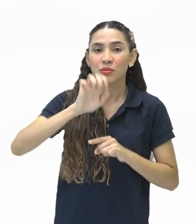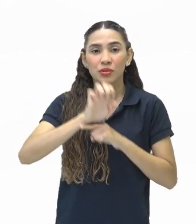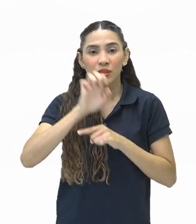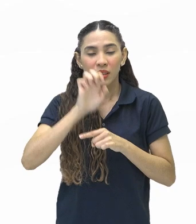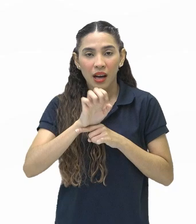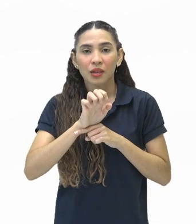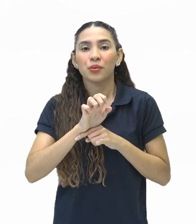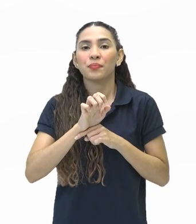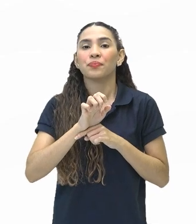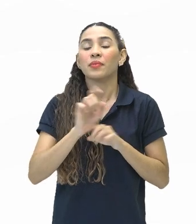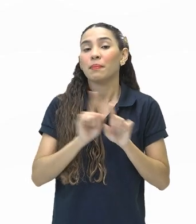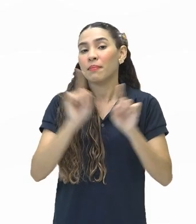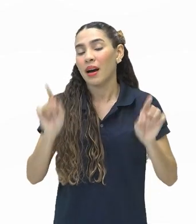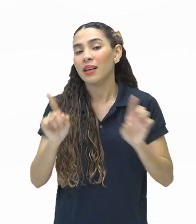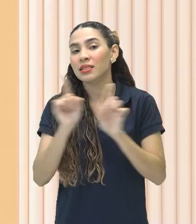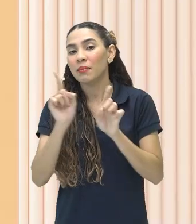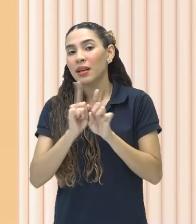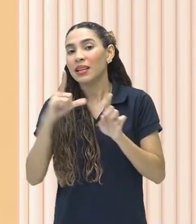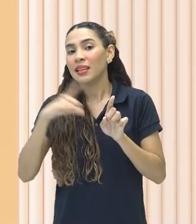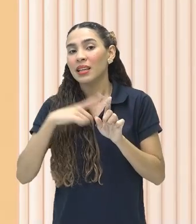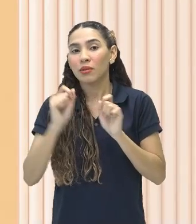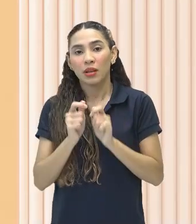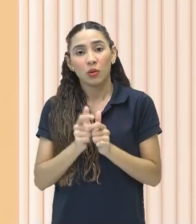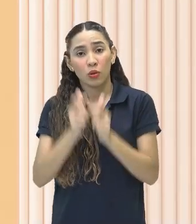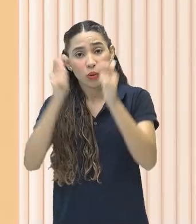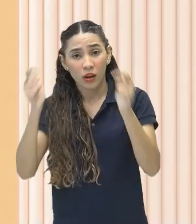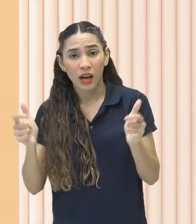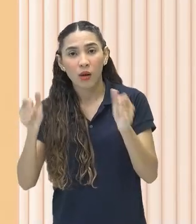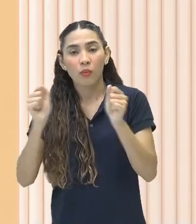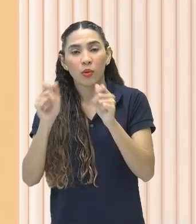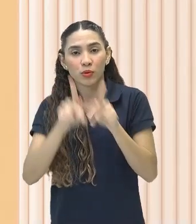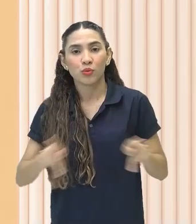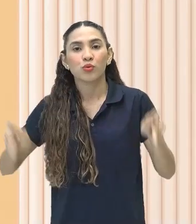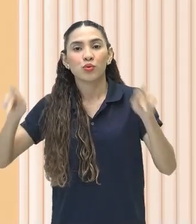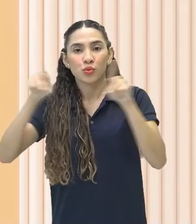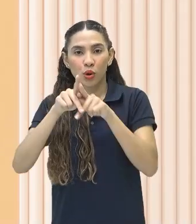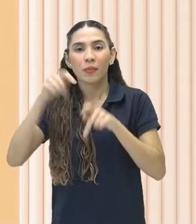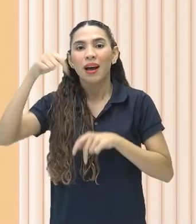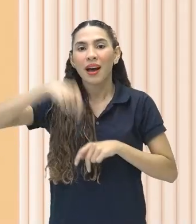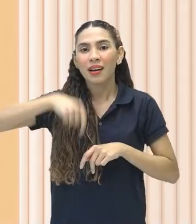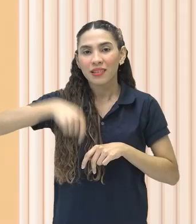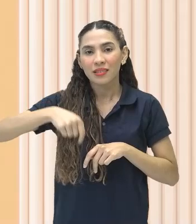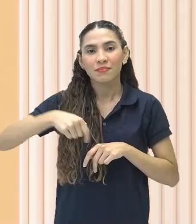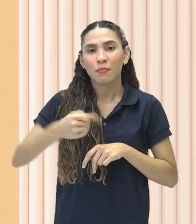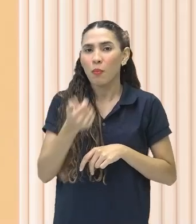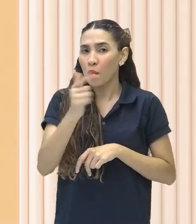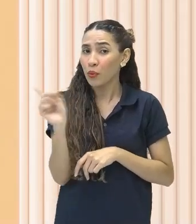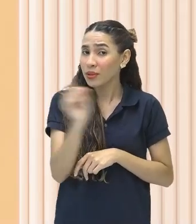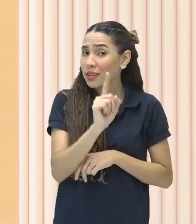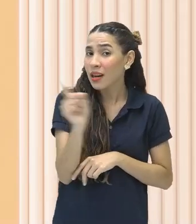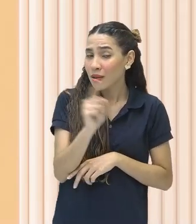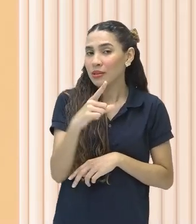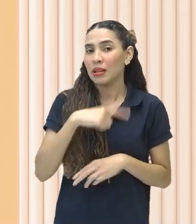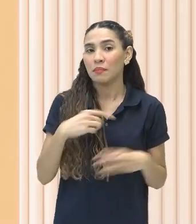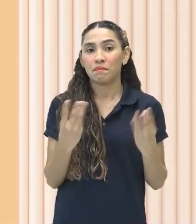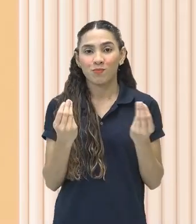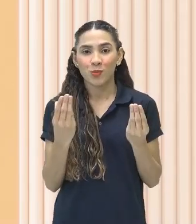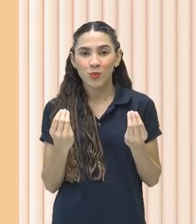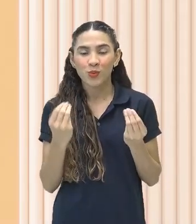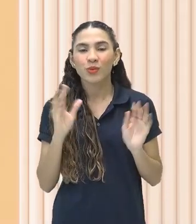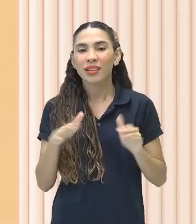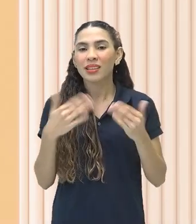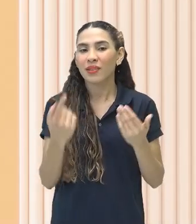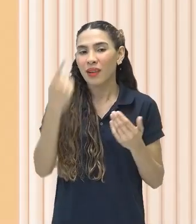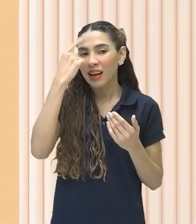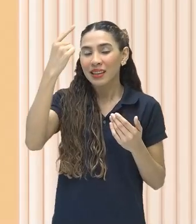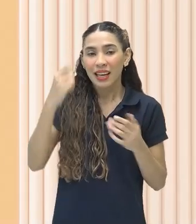no estado, mas também nós temos grandes shopping centers aqui, não são poucos. Tá bom? Então, essa